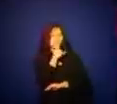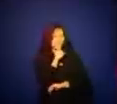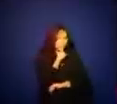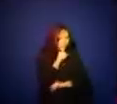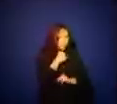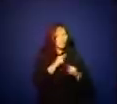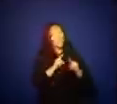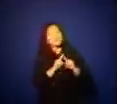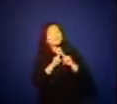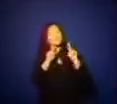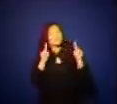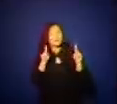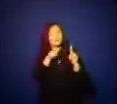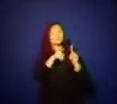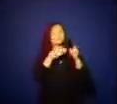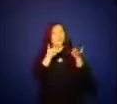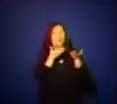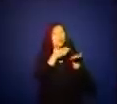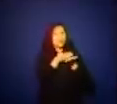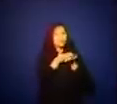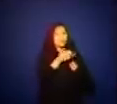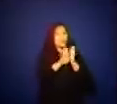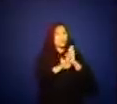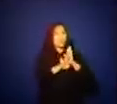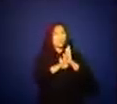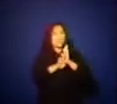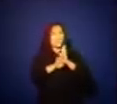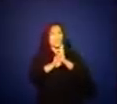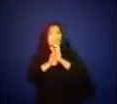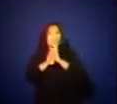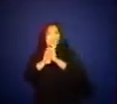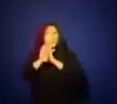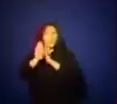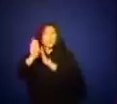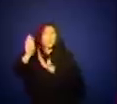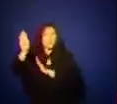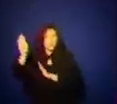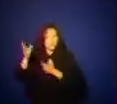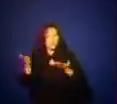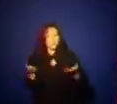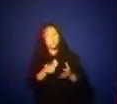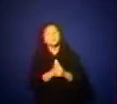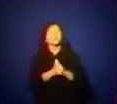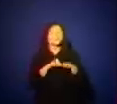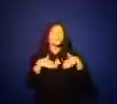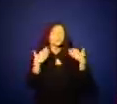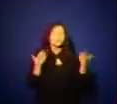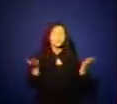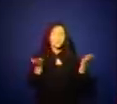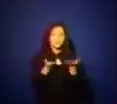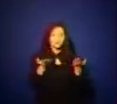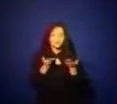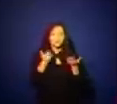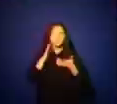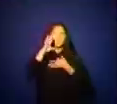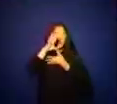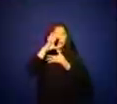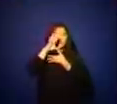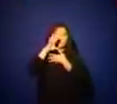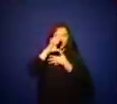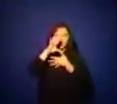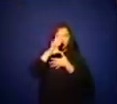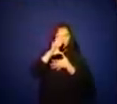o que isso está impulsionando isso desvinculou um pouco esse tema do fluxo eu acho eh então o fluxo tá grande para a América Latina